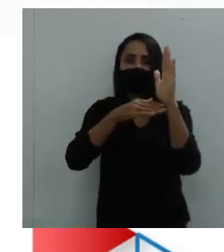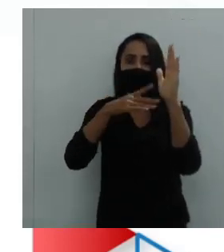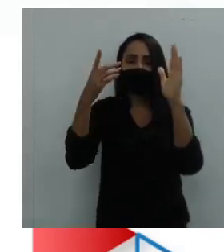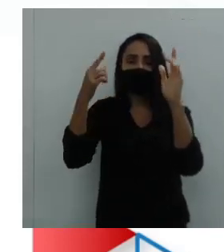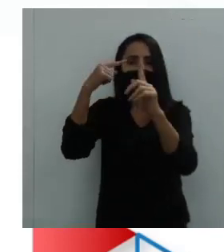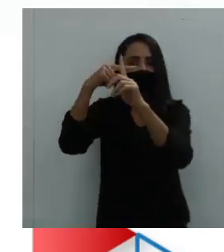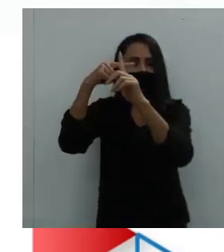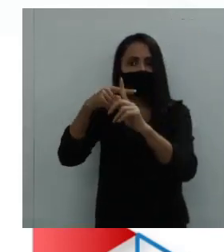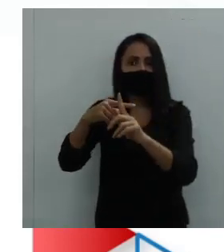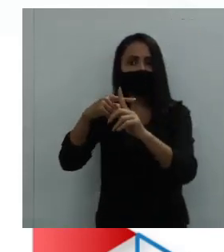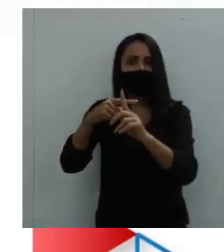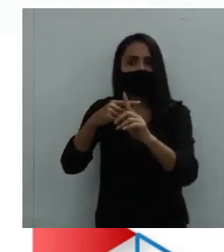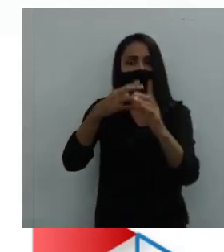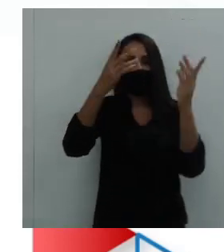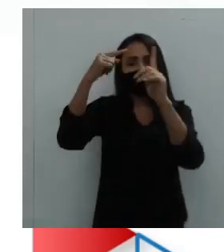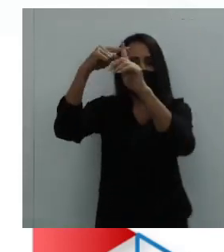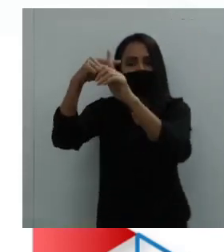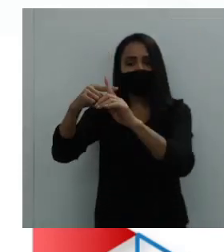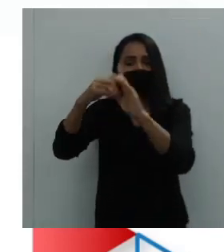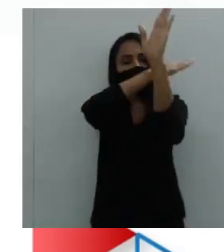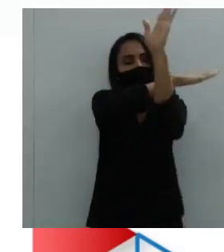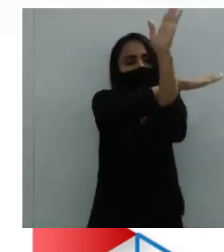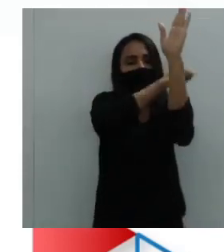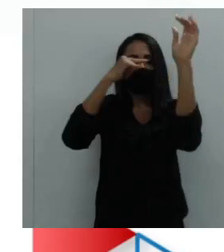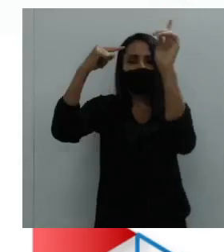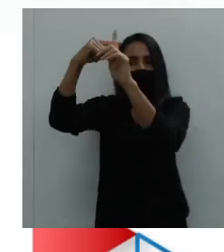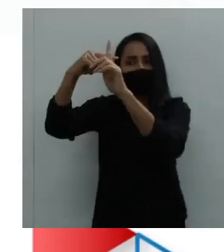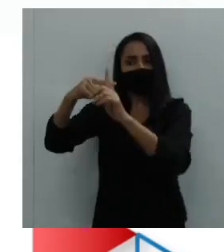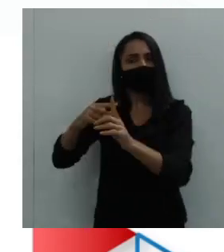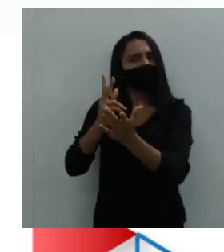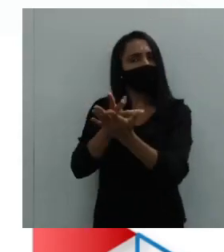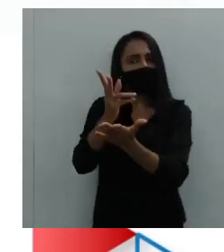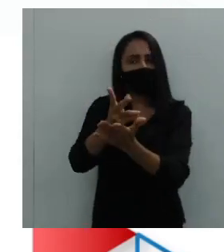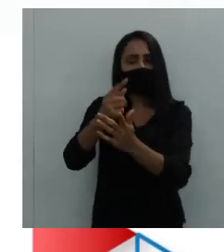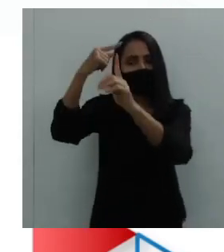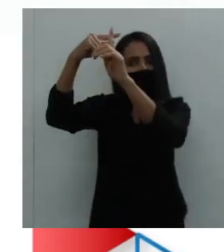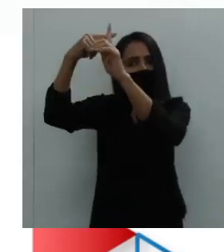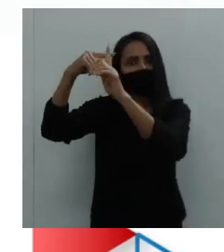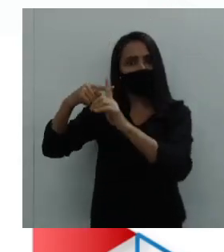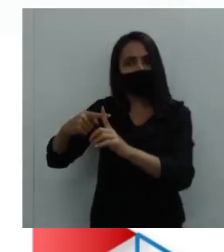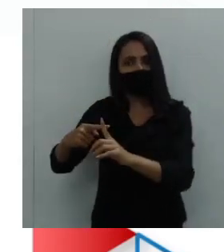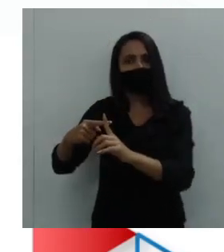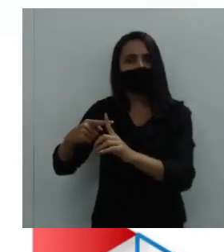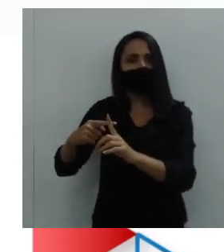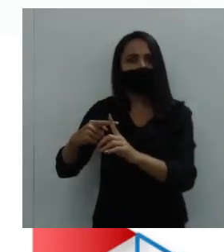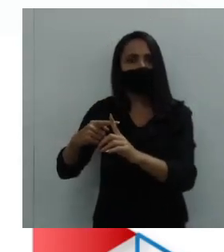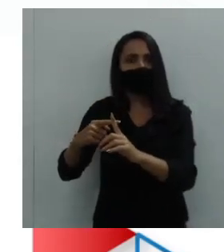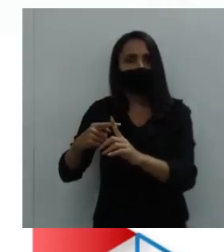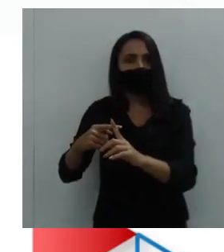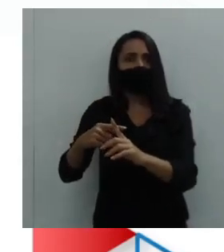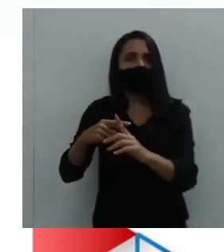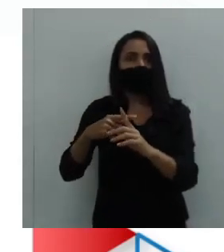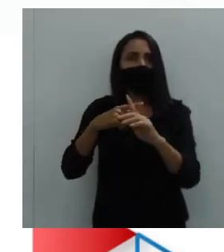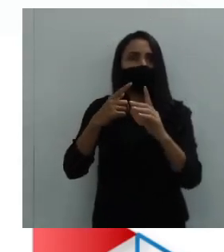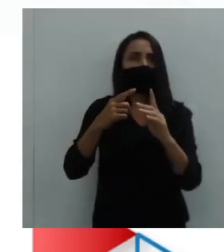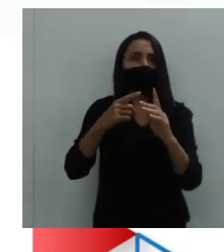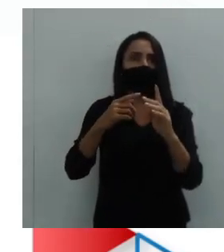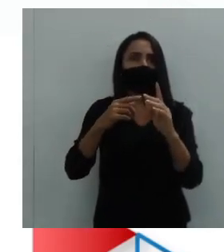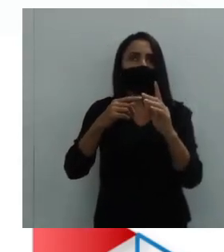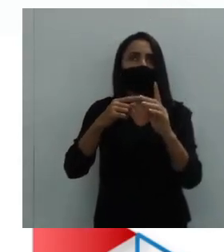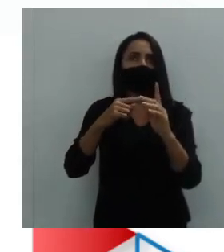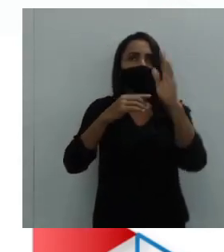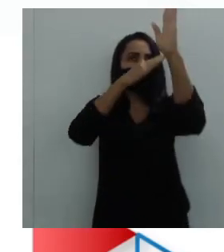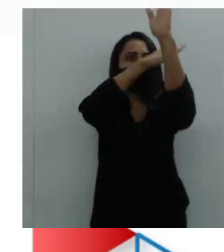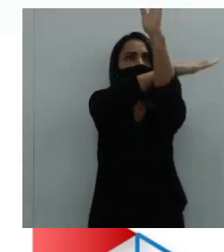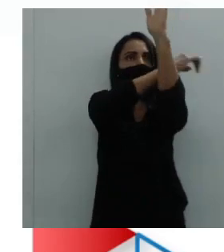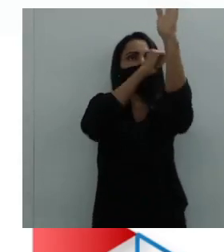lado direito da sua tela vai ser mais de 0 avançando, e na parte superior também vai ser de